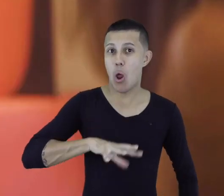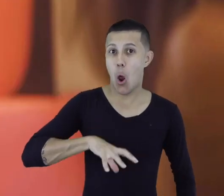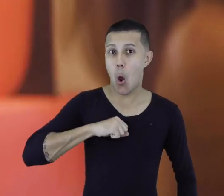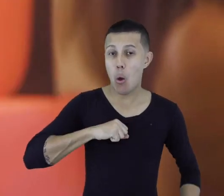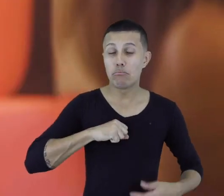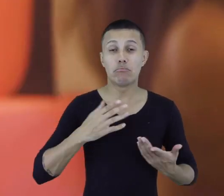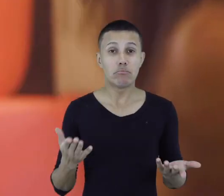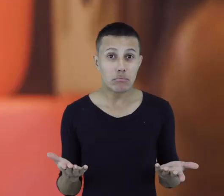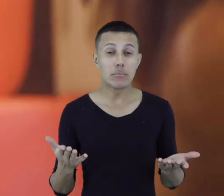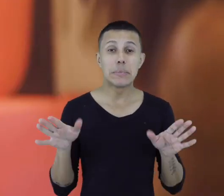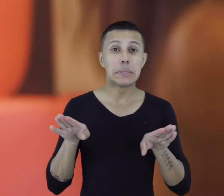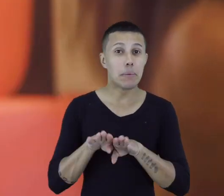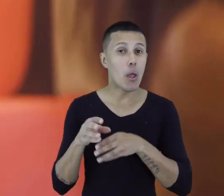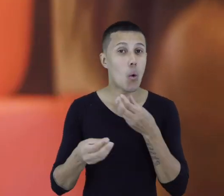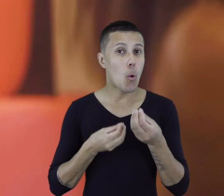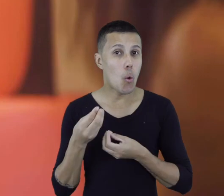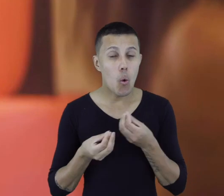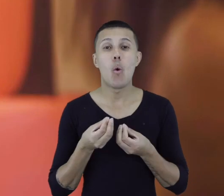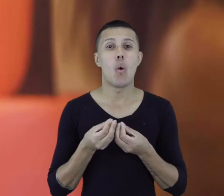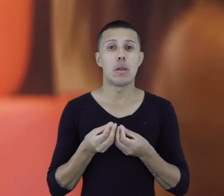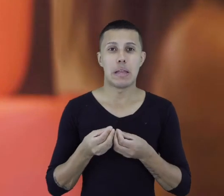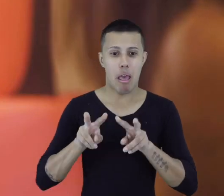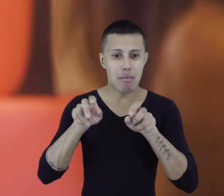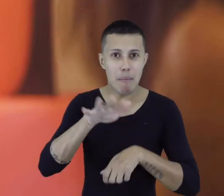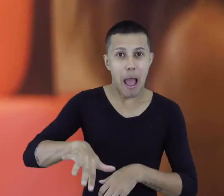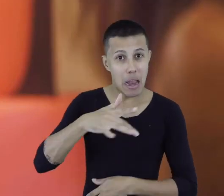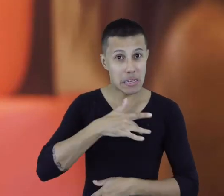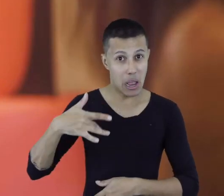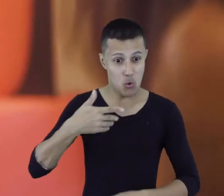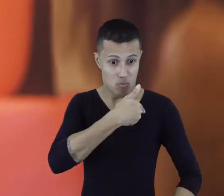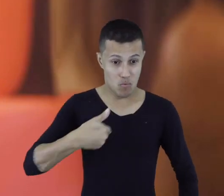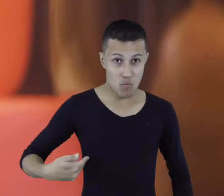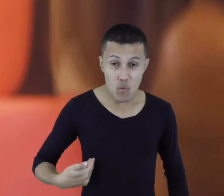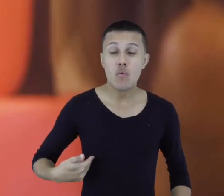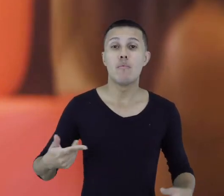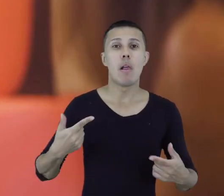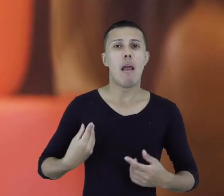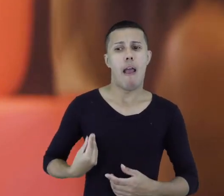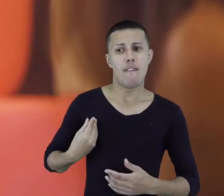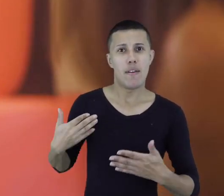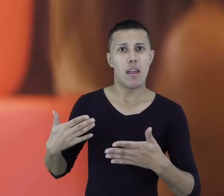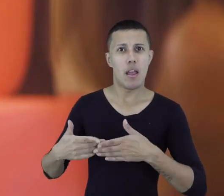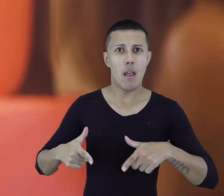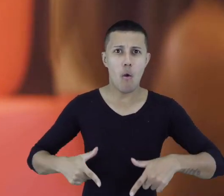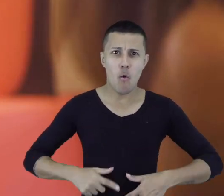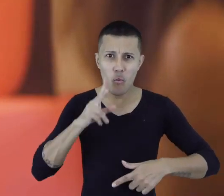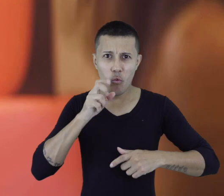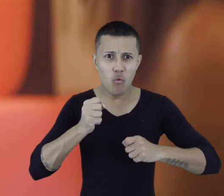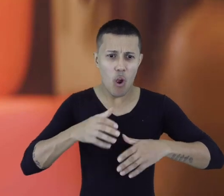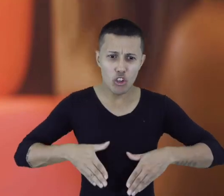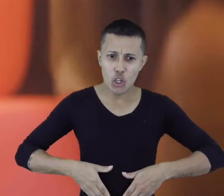está se preparando para isso. Isso também fala um pouco de saúde pública, de como é que a gente chega nessa etapa da vida com uma pelvis